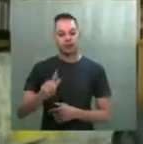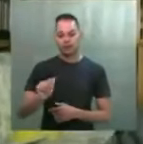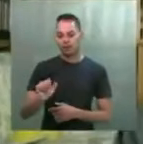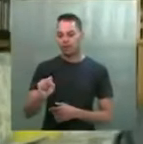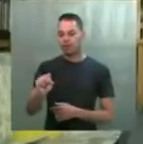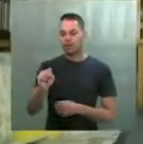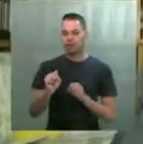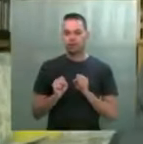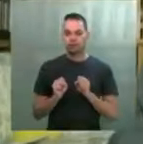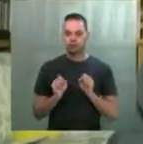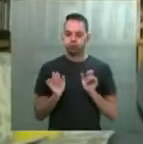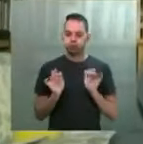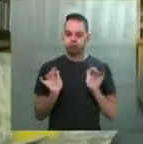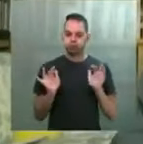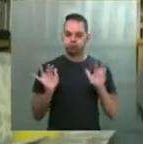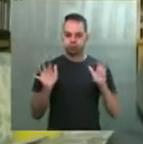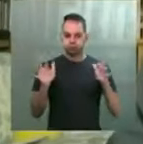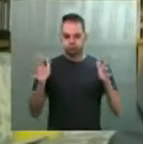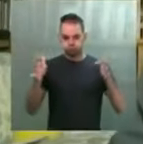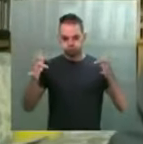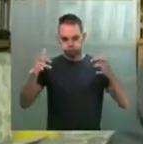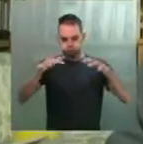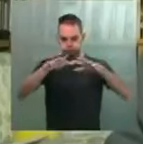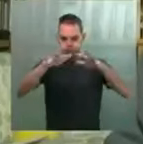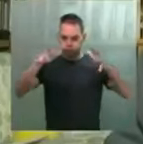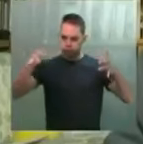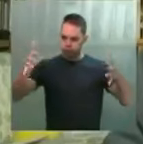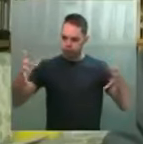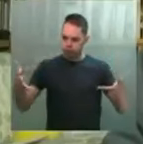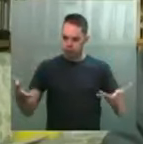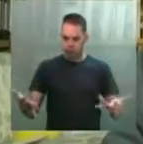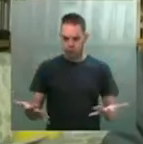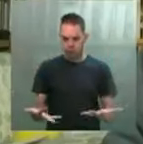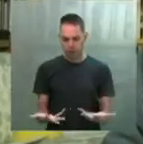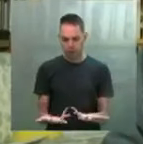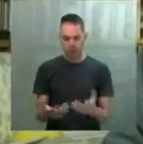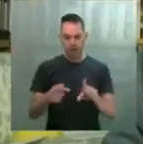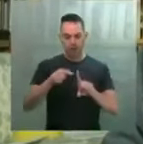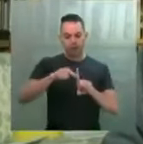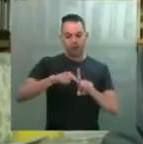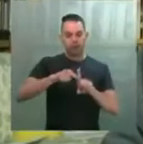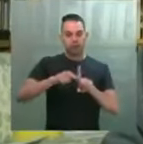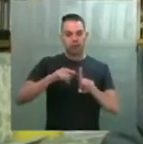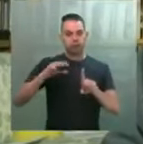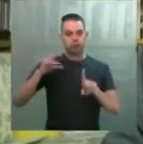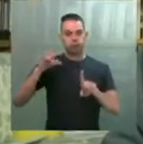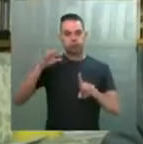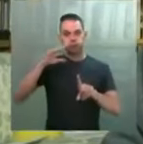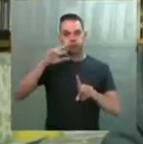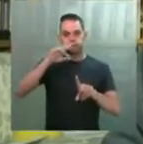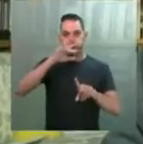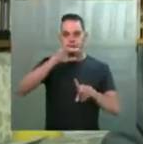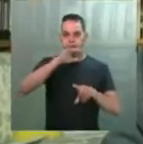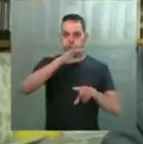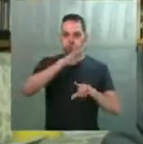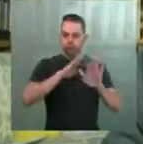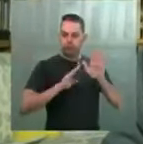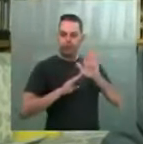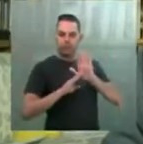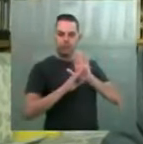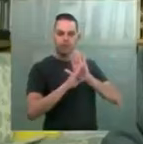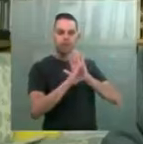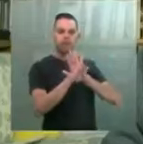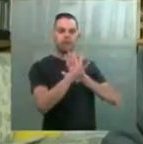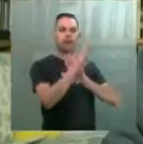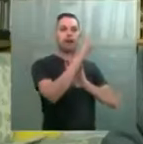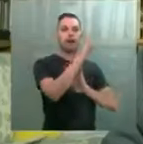na atmosfera, nós aumentamos a temperatura do planeta. E é isso que esses